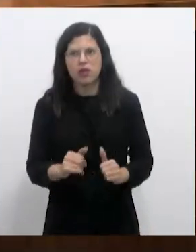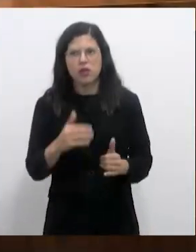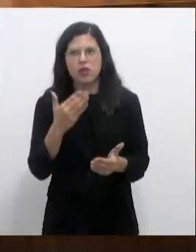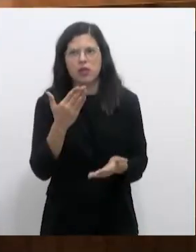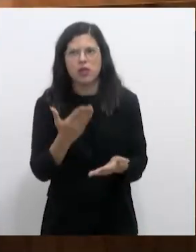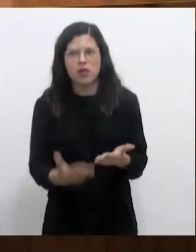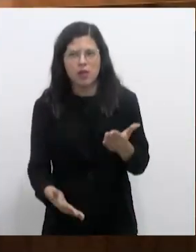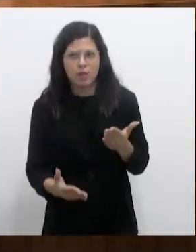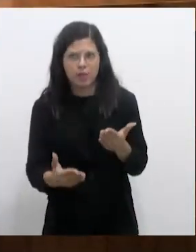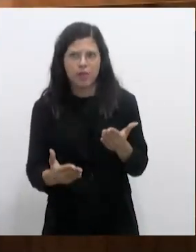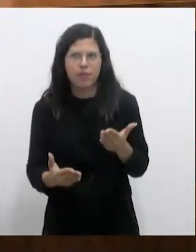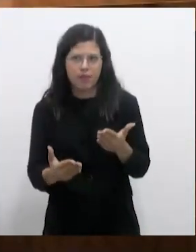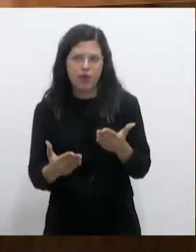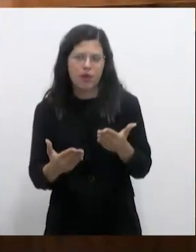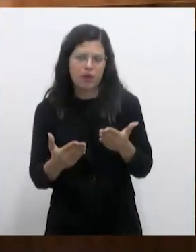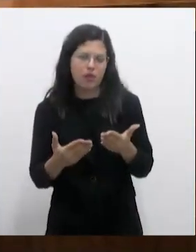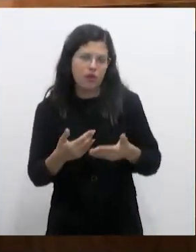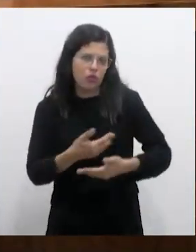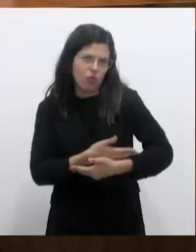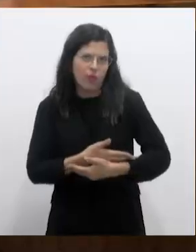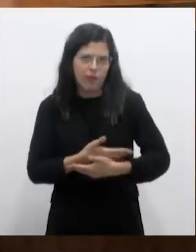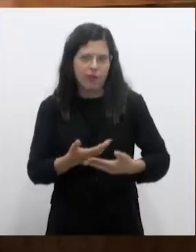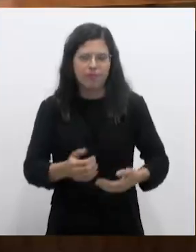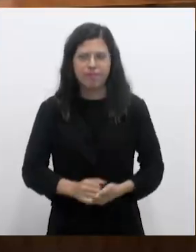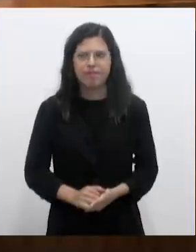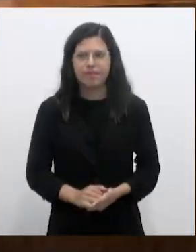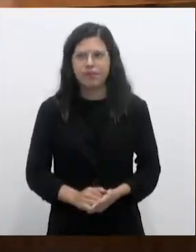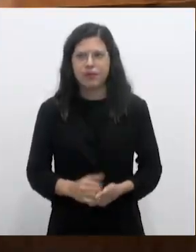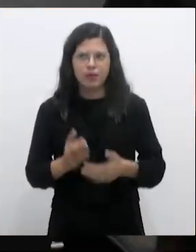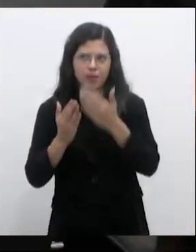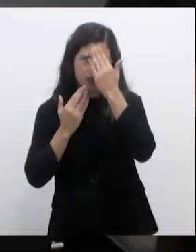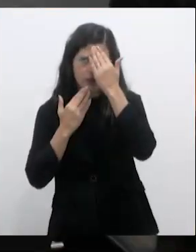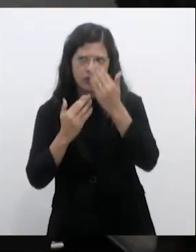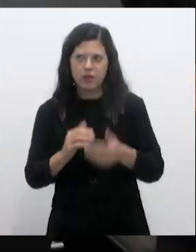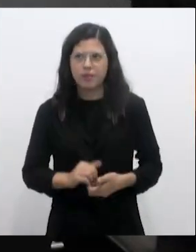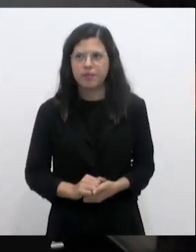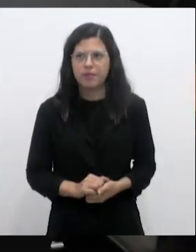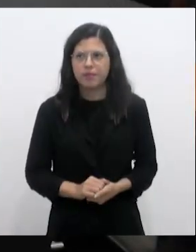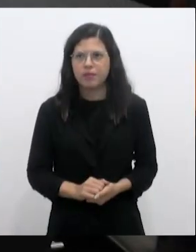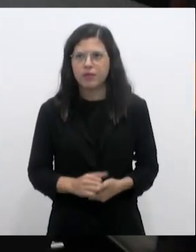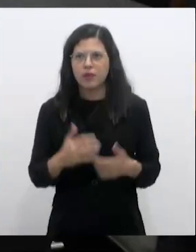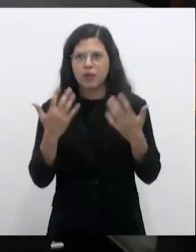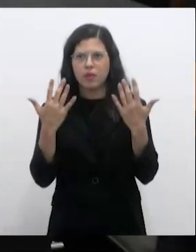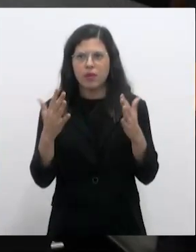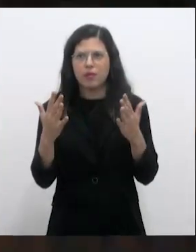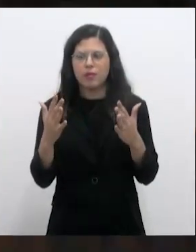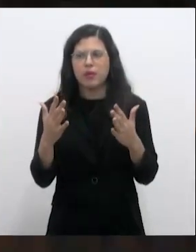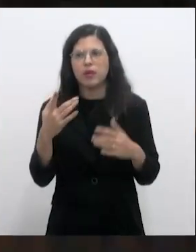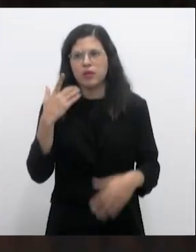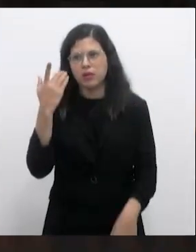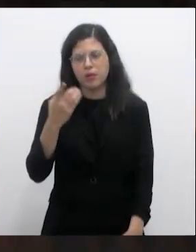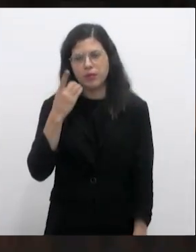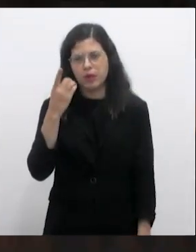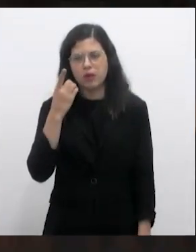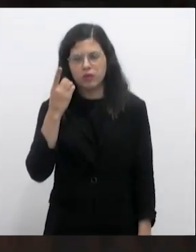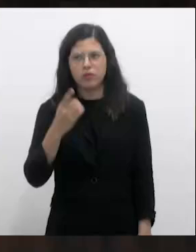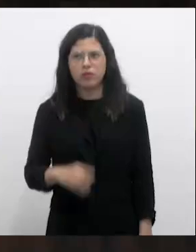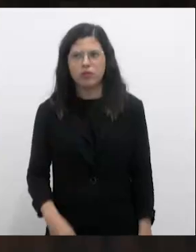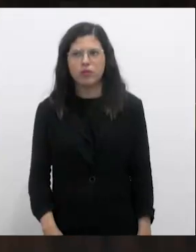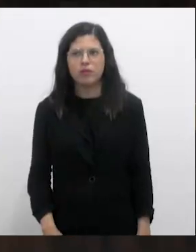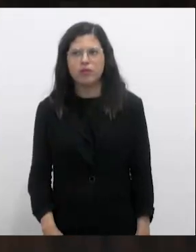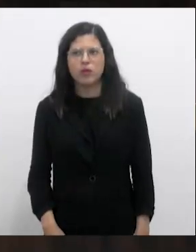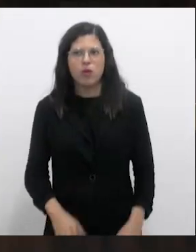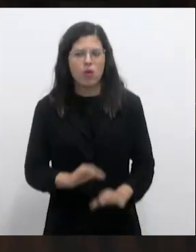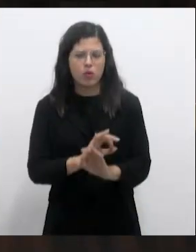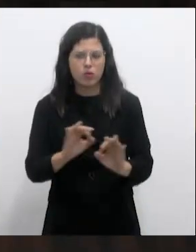perda gestacional, neonatal e infantil. Muito obrigada. Parabéns, deputado Daniel Liberaum e deputada Tia Ju, pelo